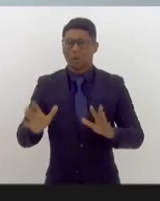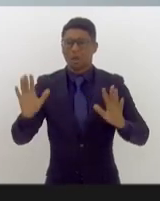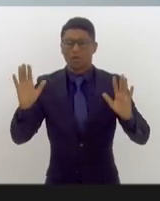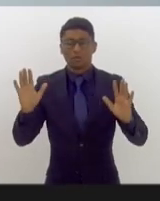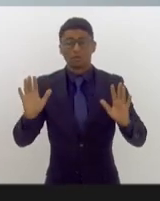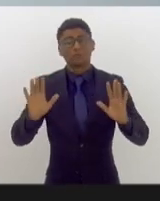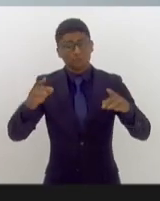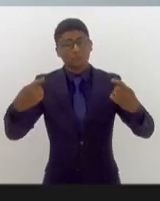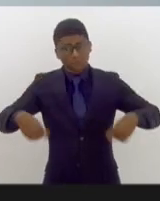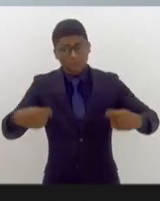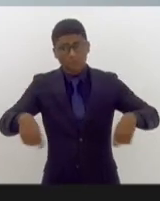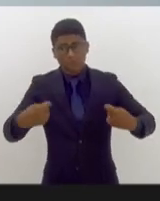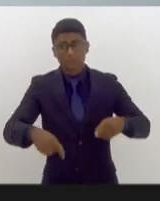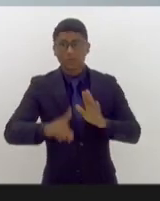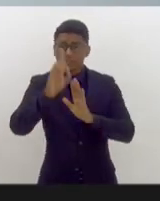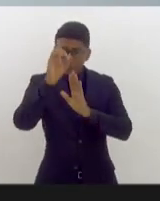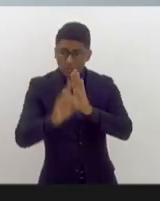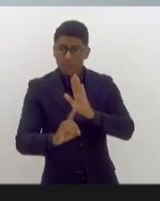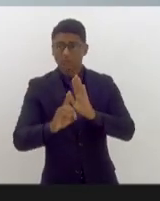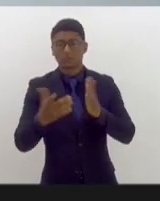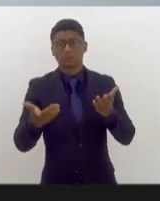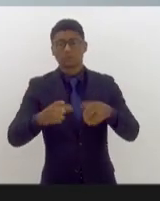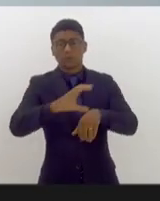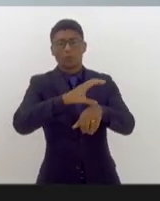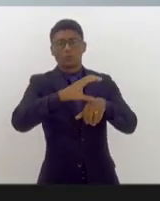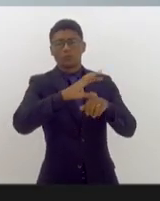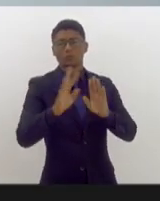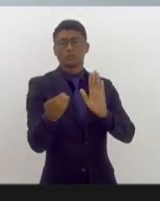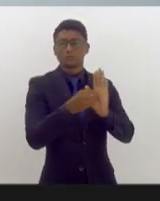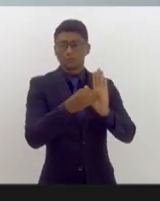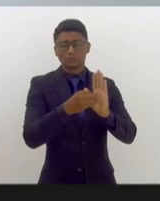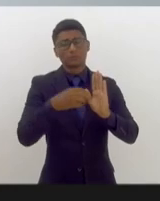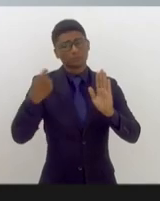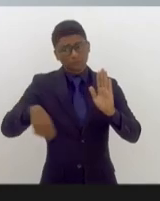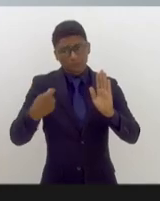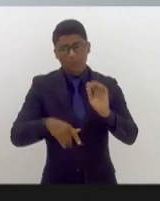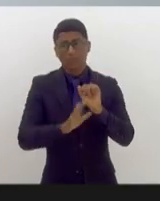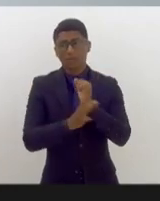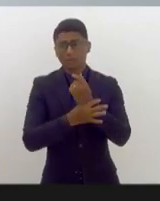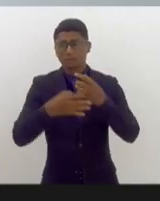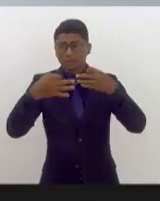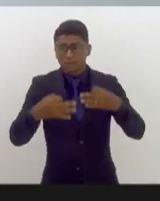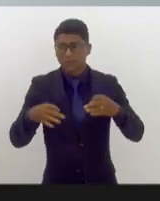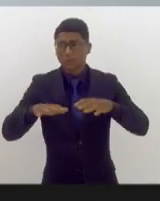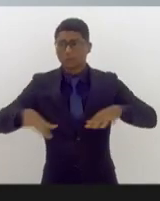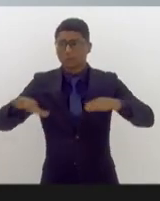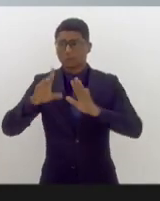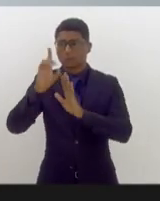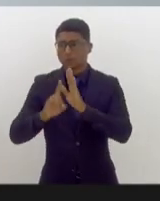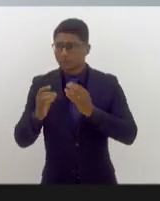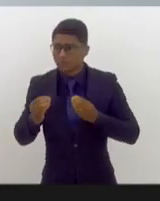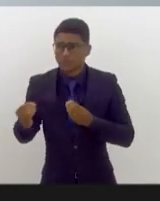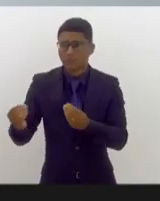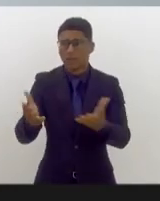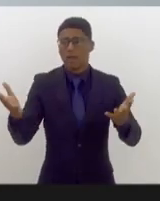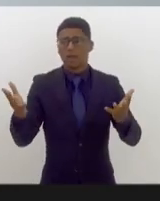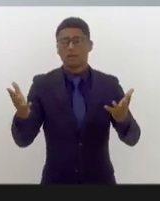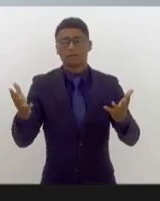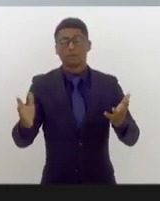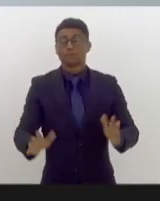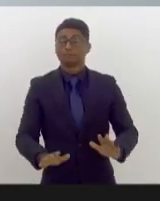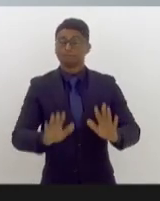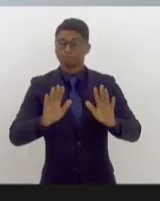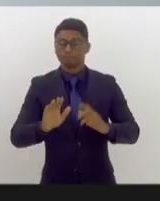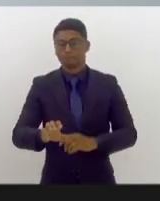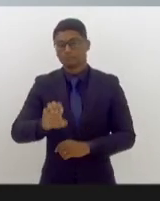direito constitucional. No caso da EJA, há que se considerar